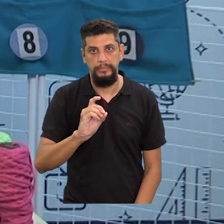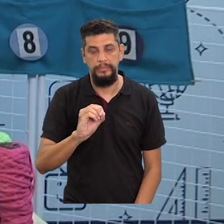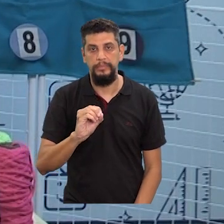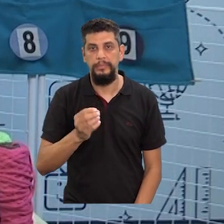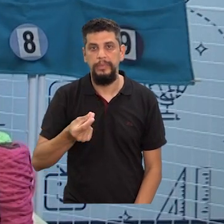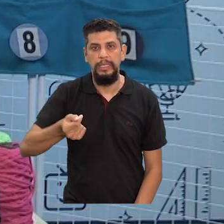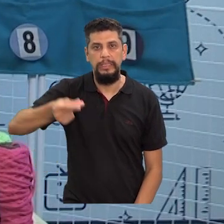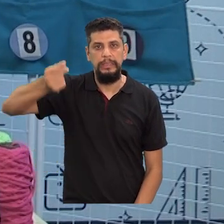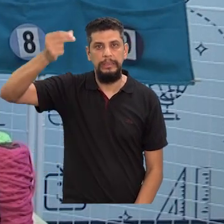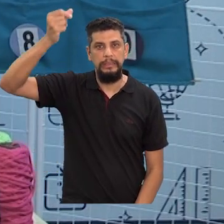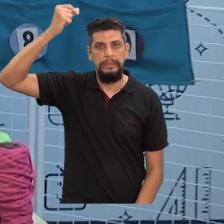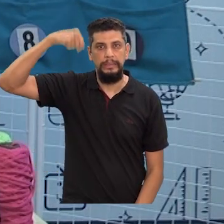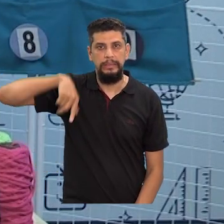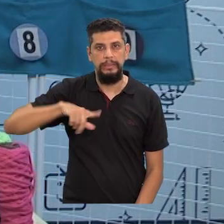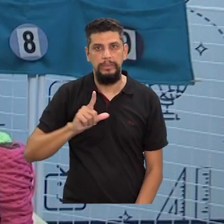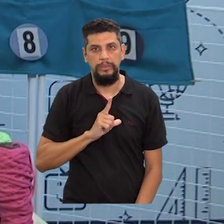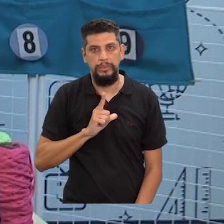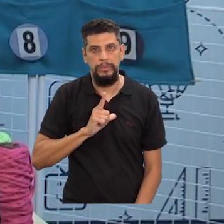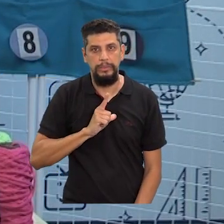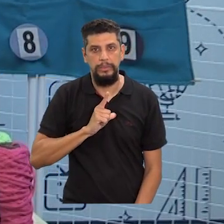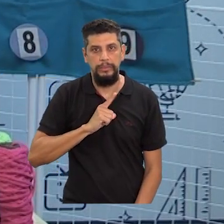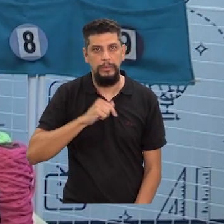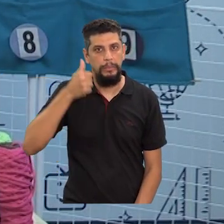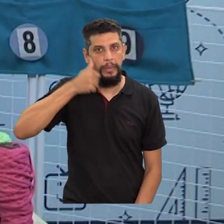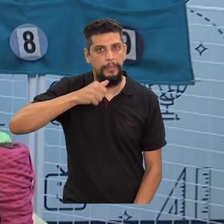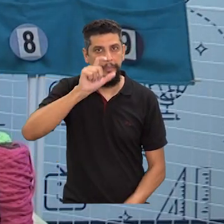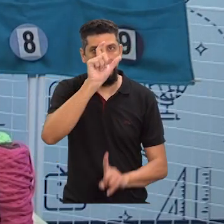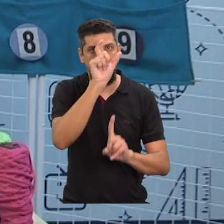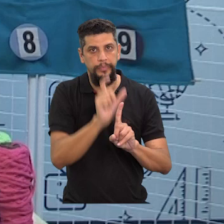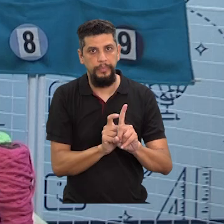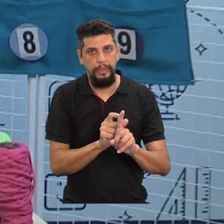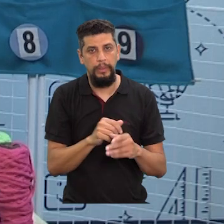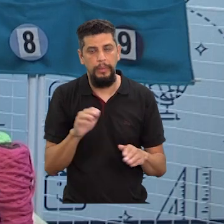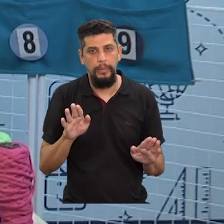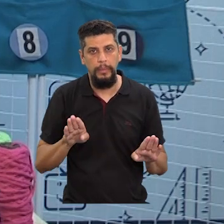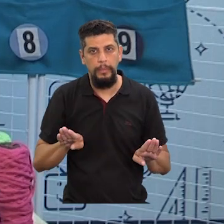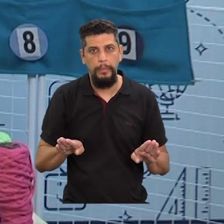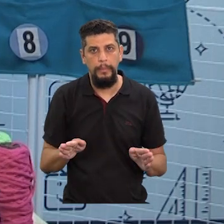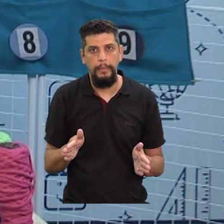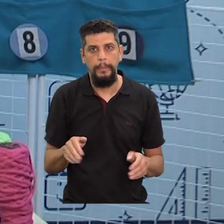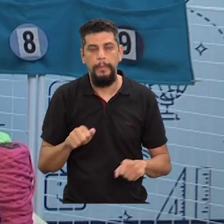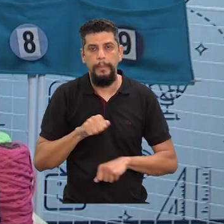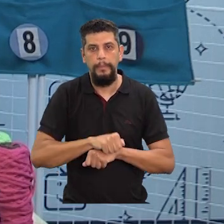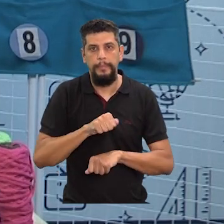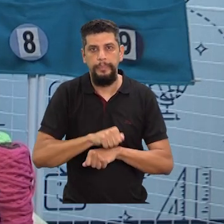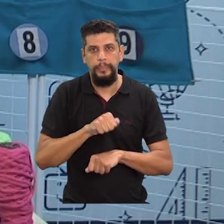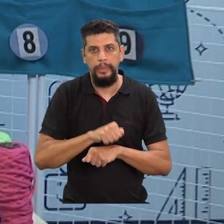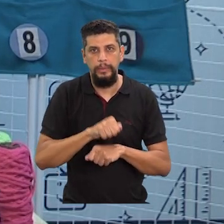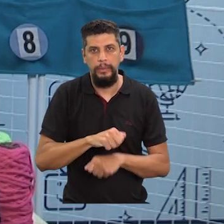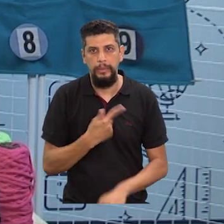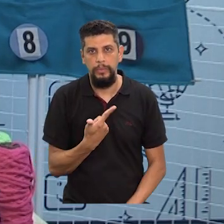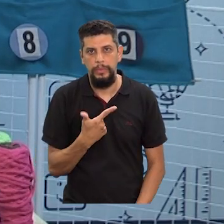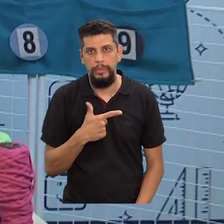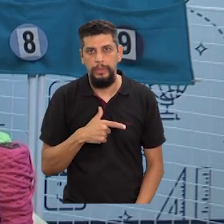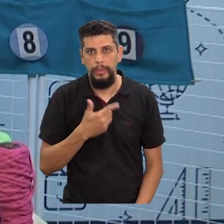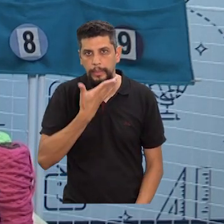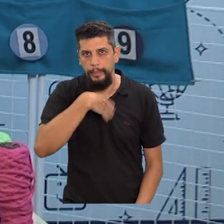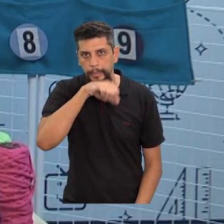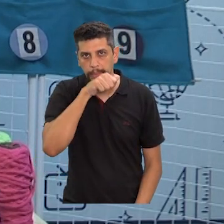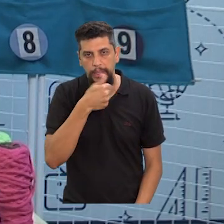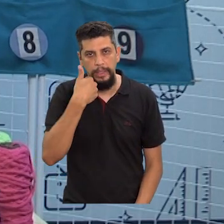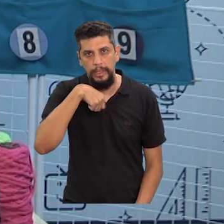muito tempo, na antiga Grécia, existia uma menina, pobre e órfã. Ela passava